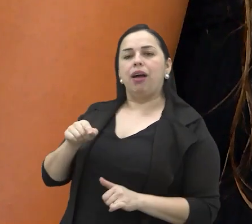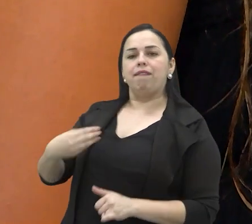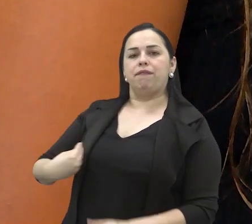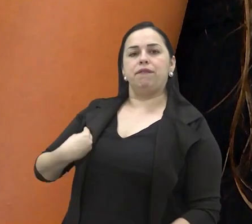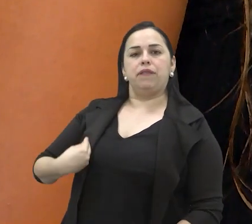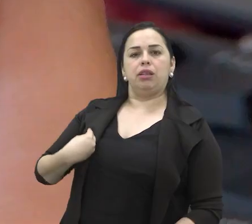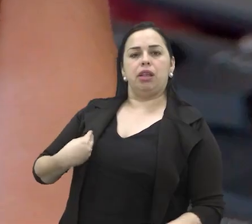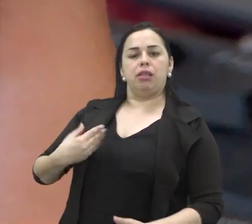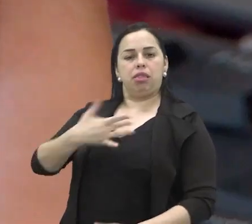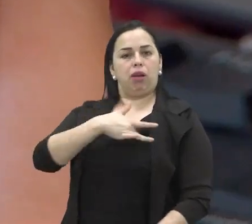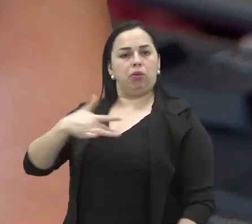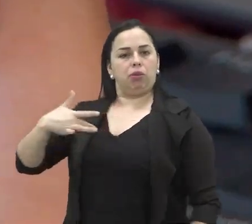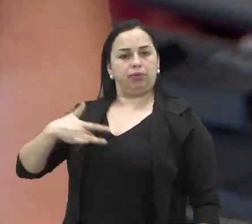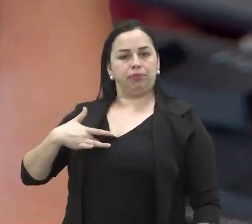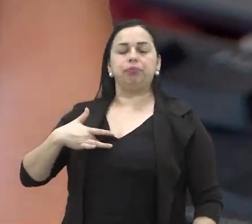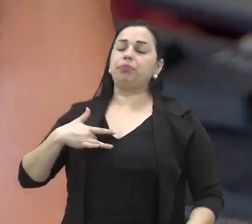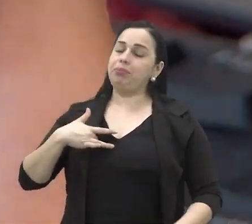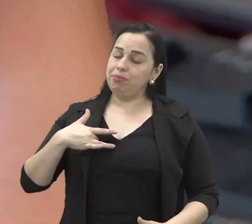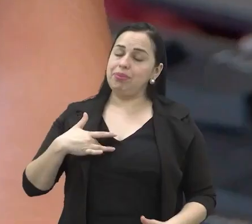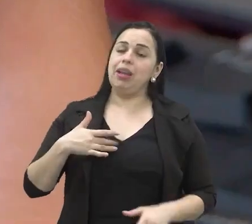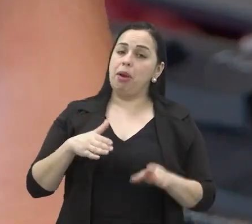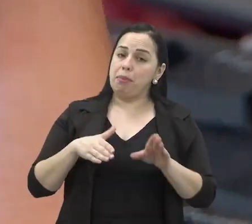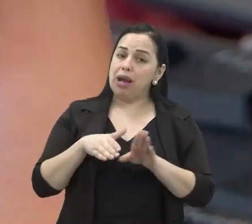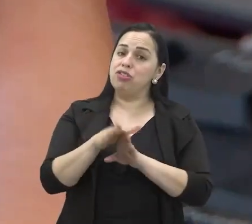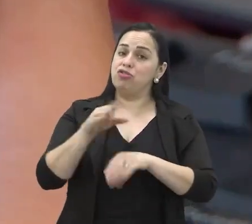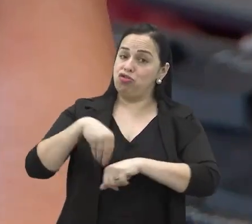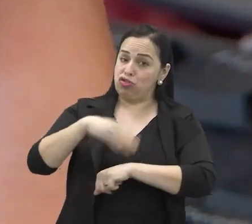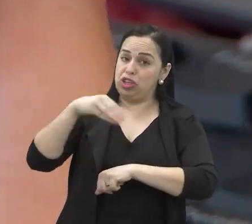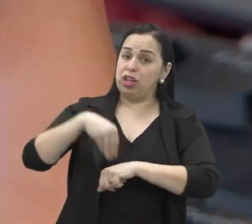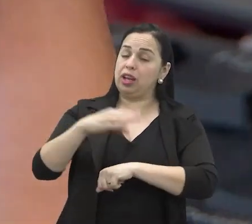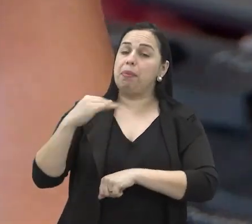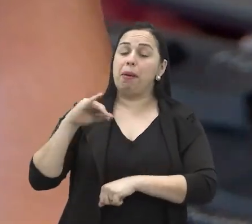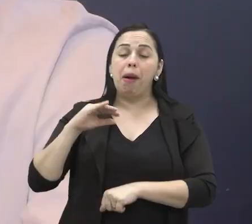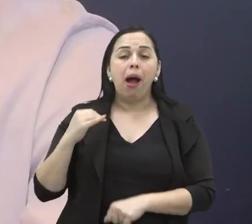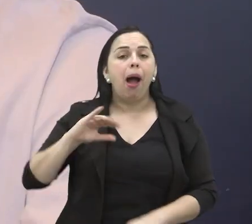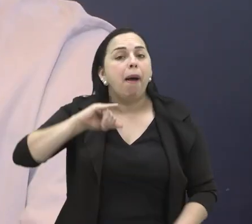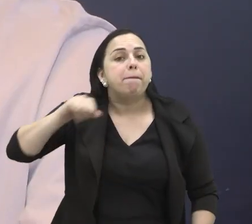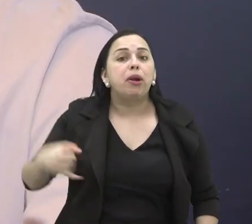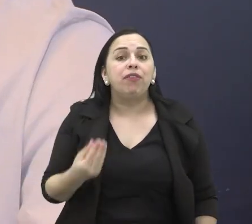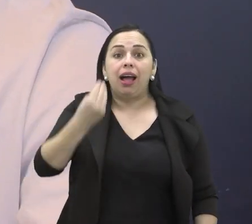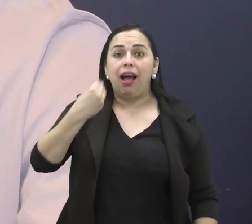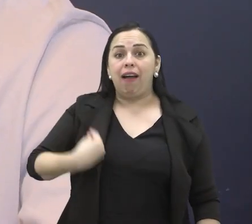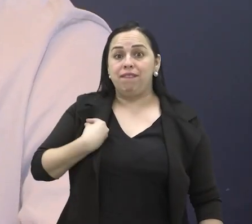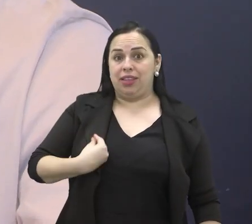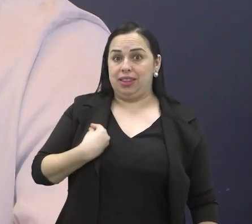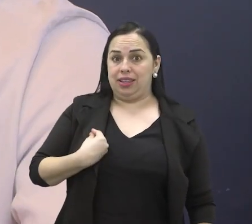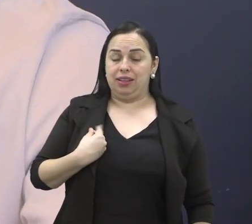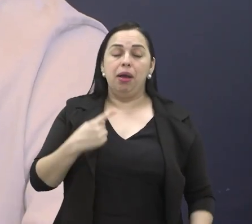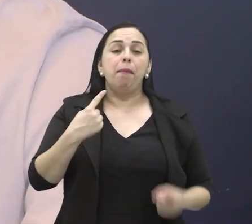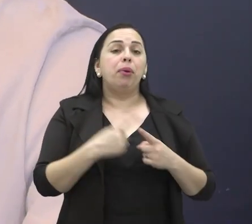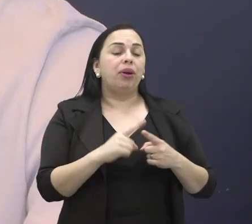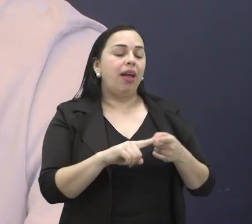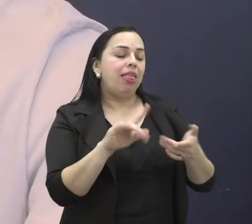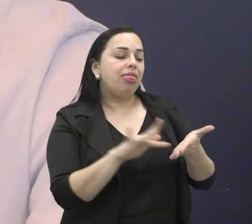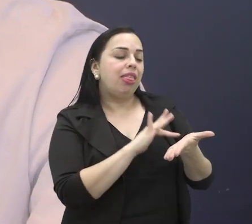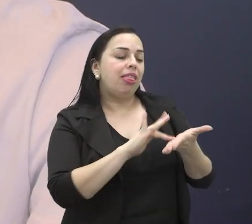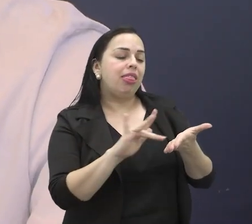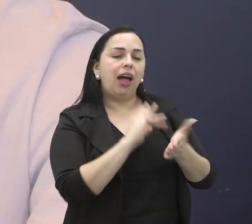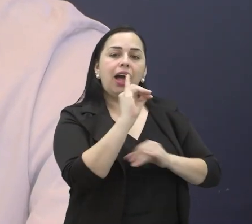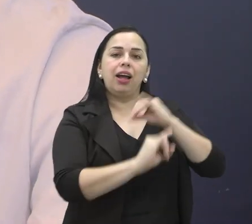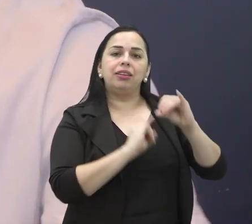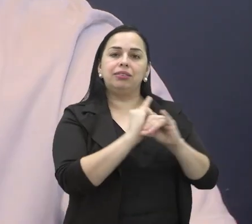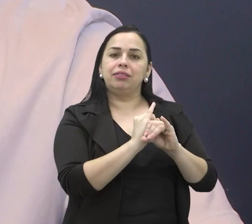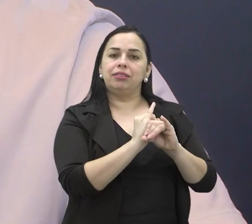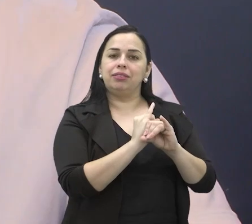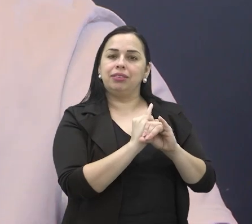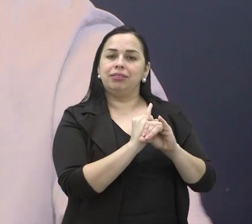hábitos saudáveis é a recomendação para aproveitar a vida real. A internet ela te traz uma artificialidade nessas